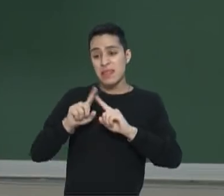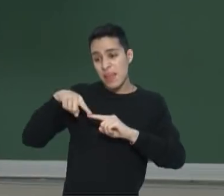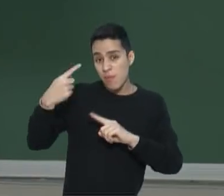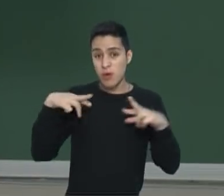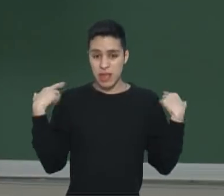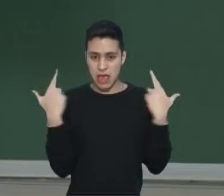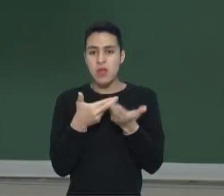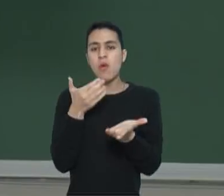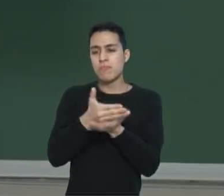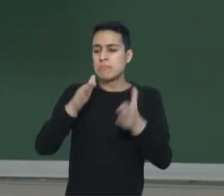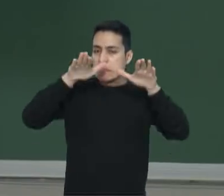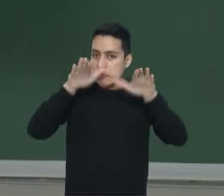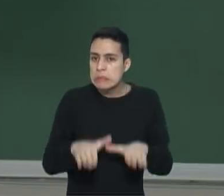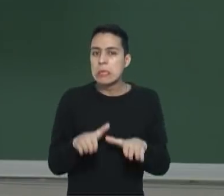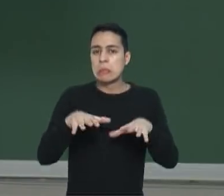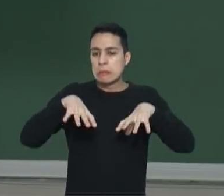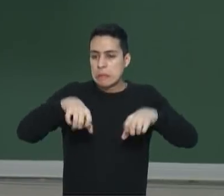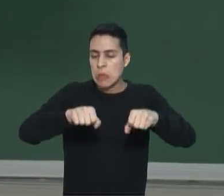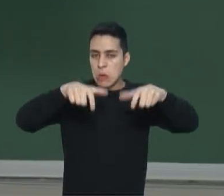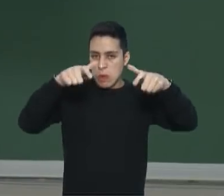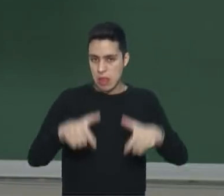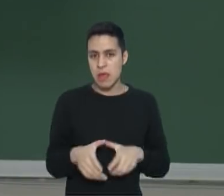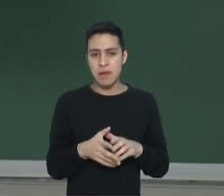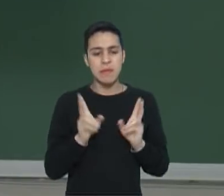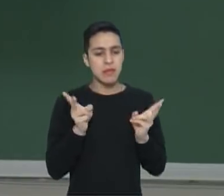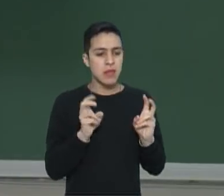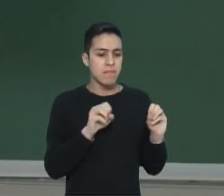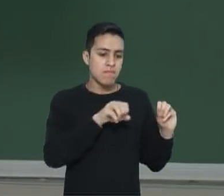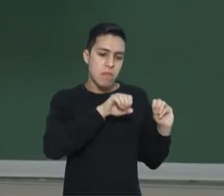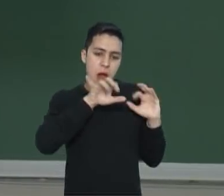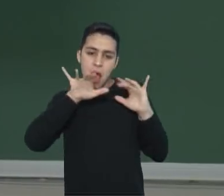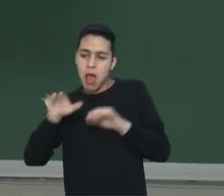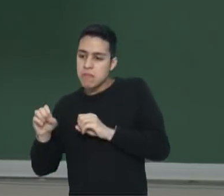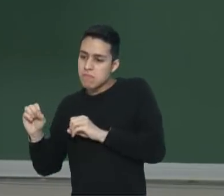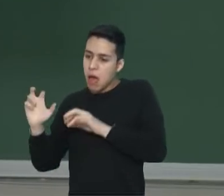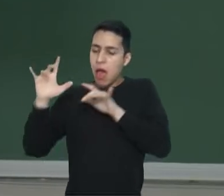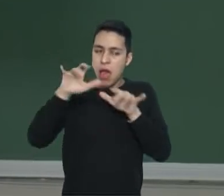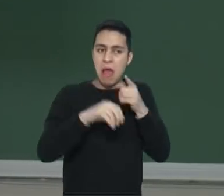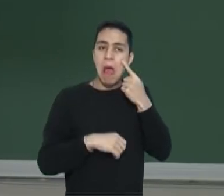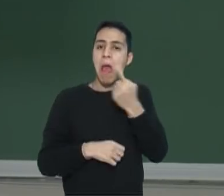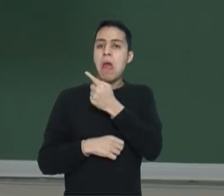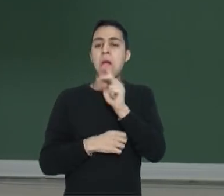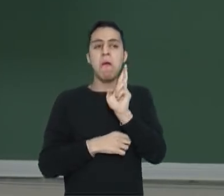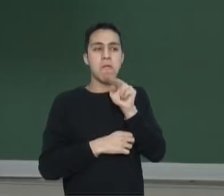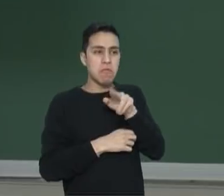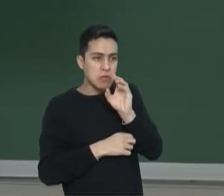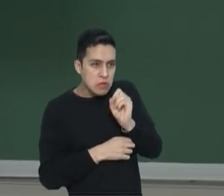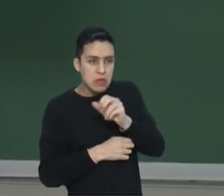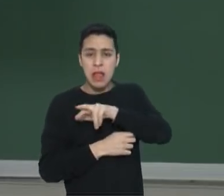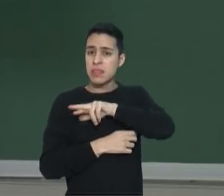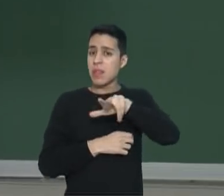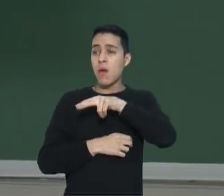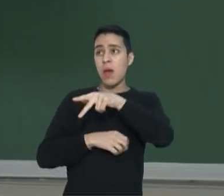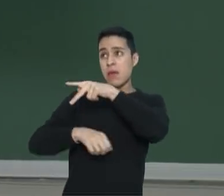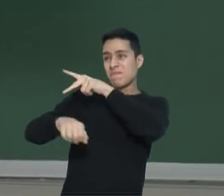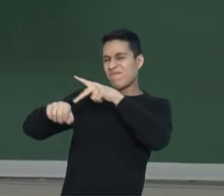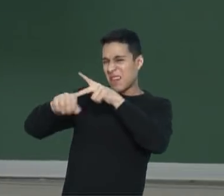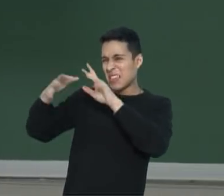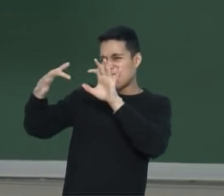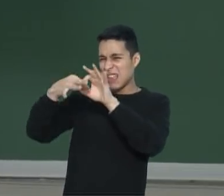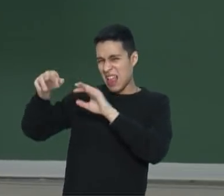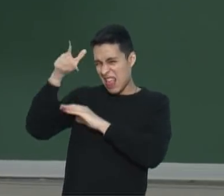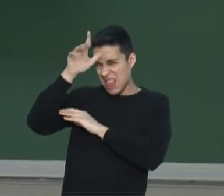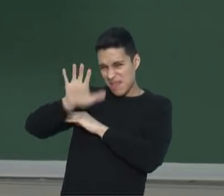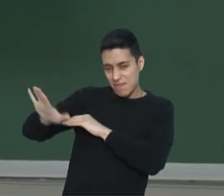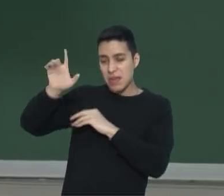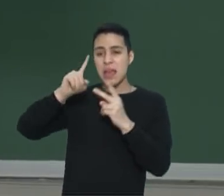ter aqui as várias migrações, né? Vândalos, hunos, né? Os hunos não são germânicos, tá? Daí a gente vai